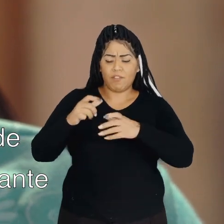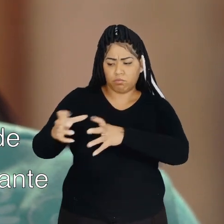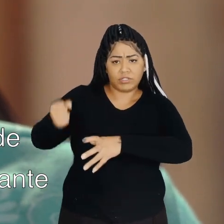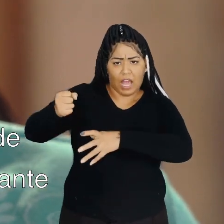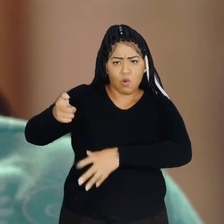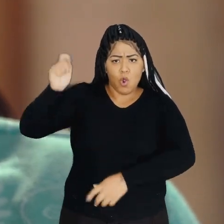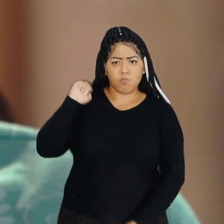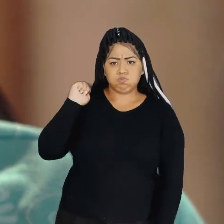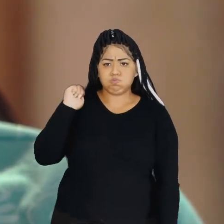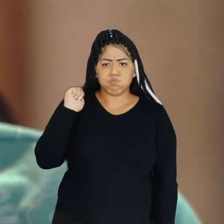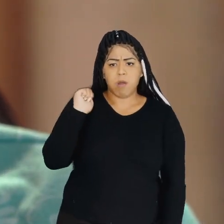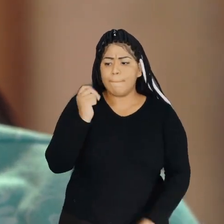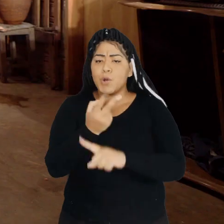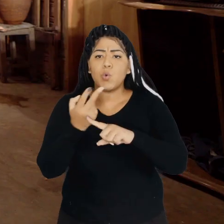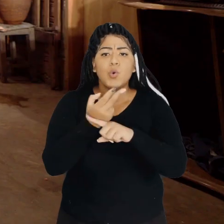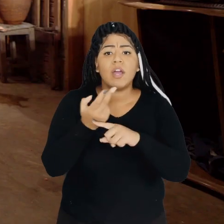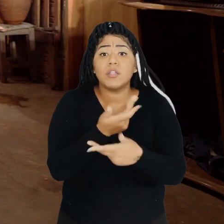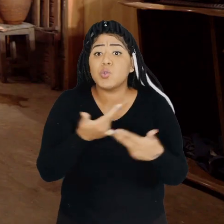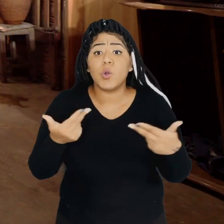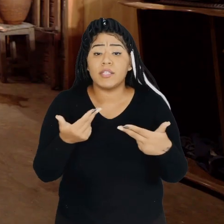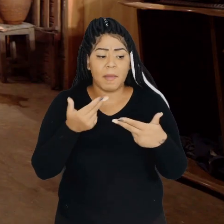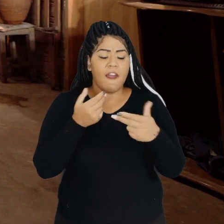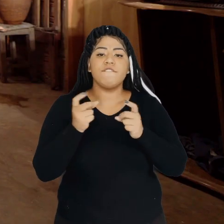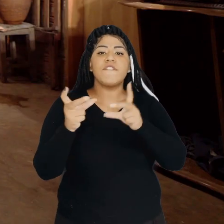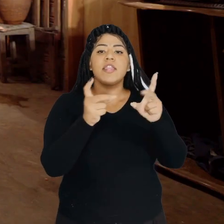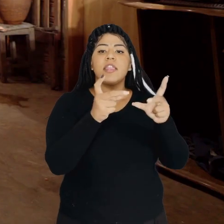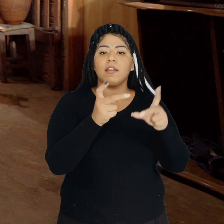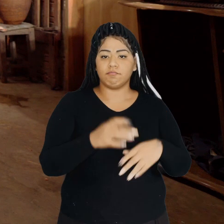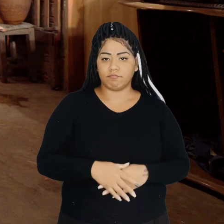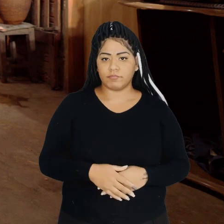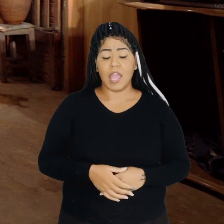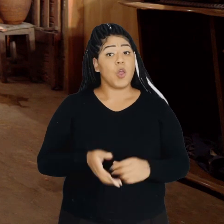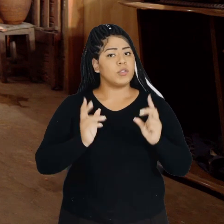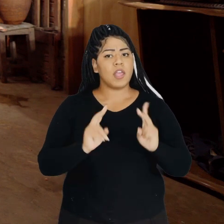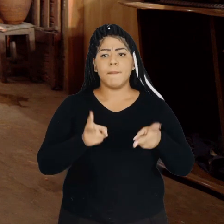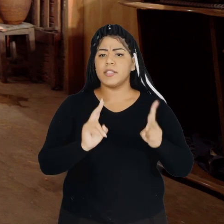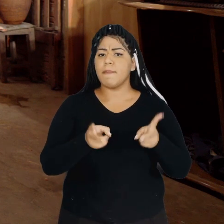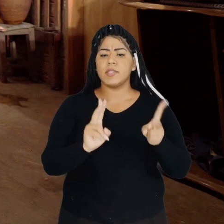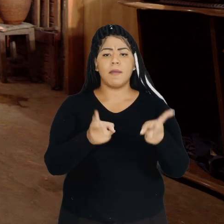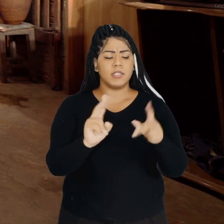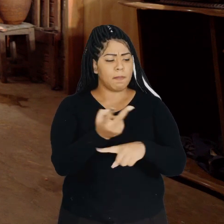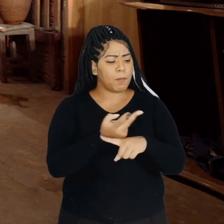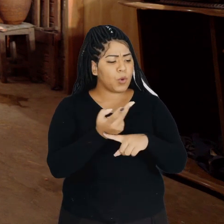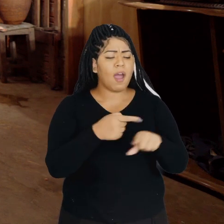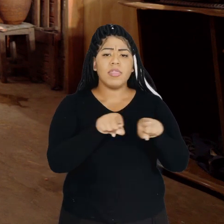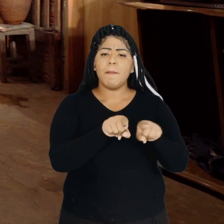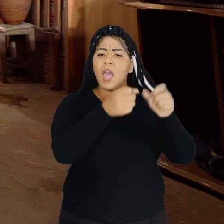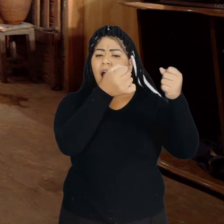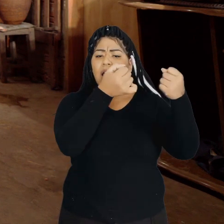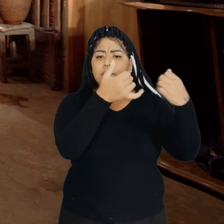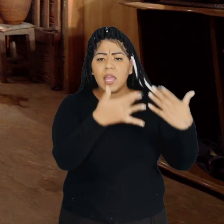garrafa de refrigerante para revender lá embaixo. Eu sempre tentei procurar, e sempre aconselho elas